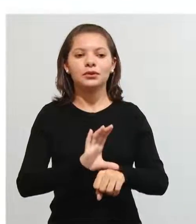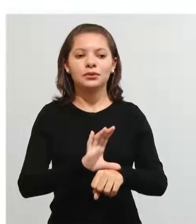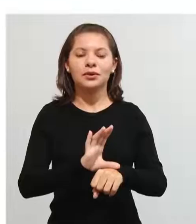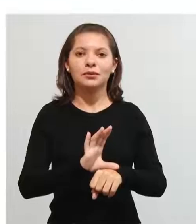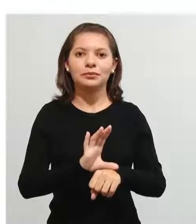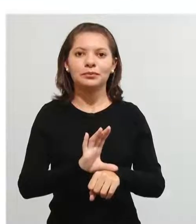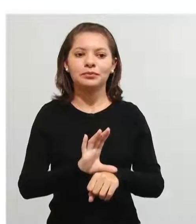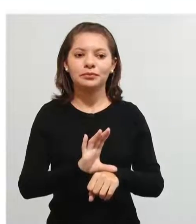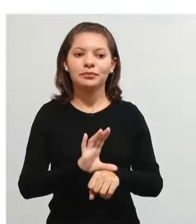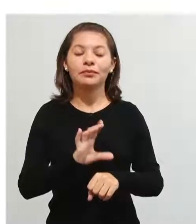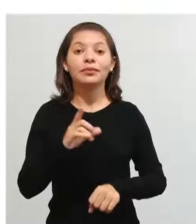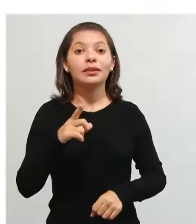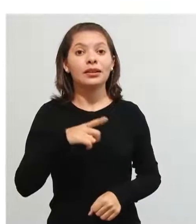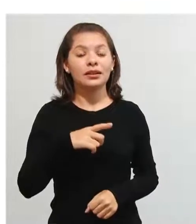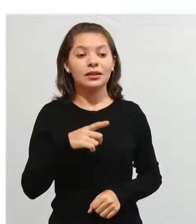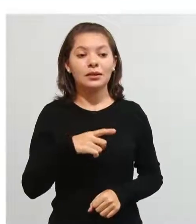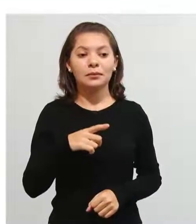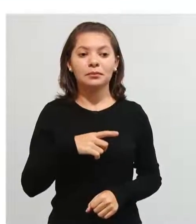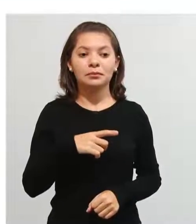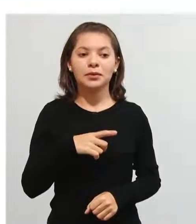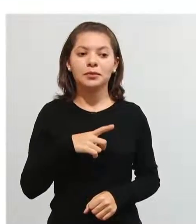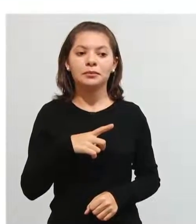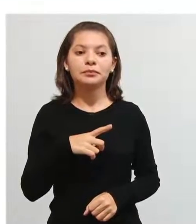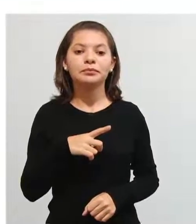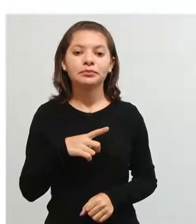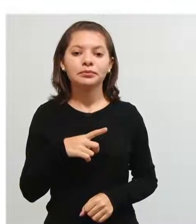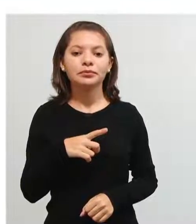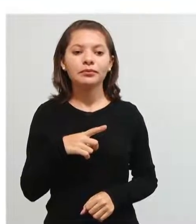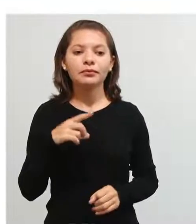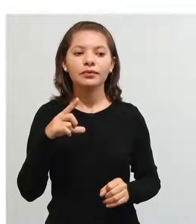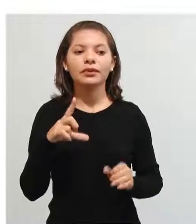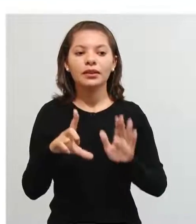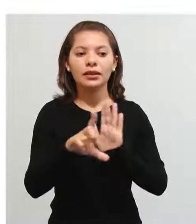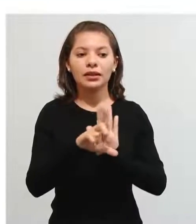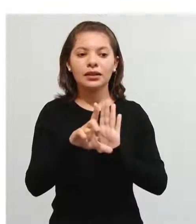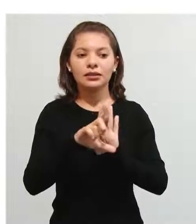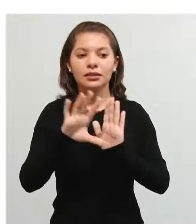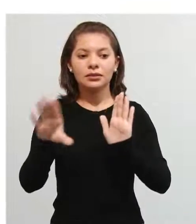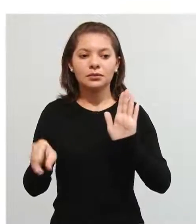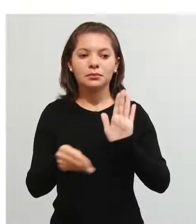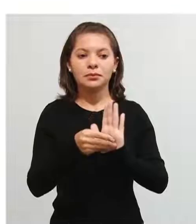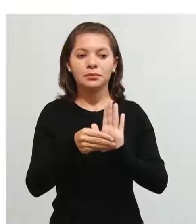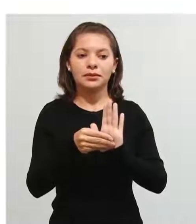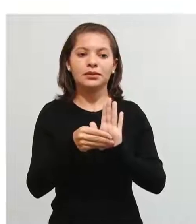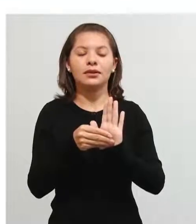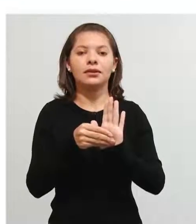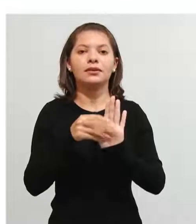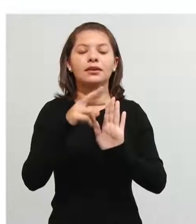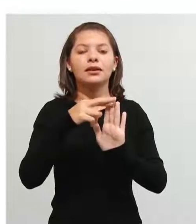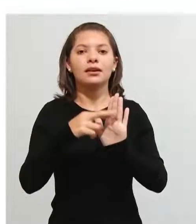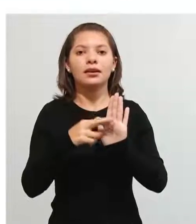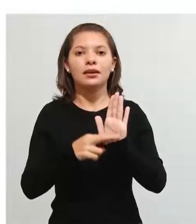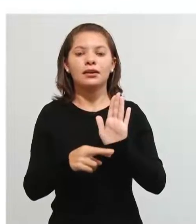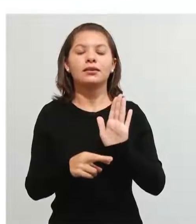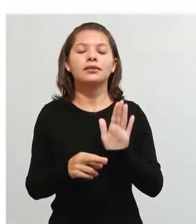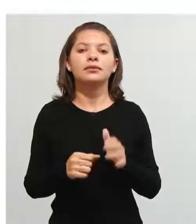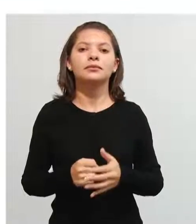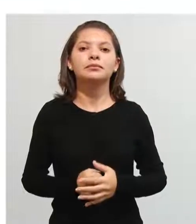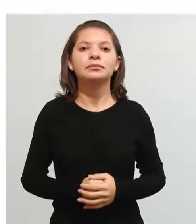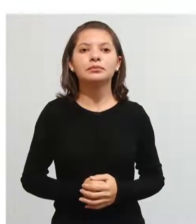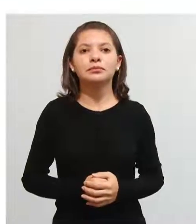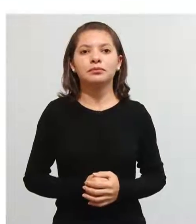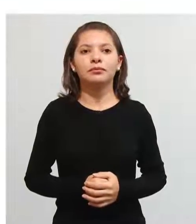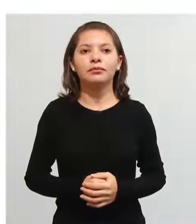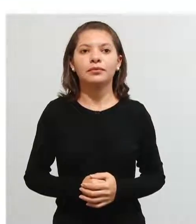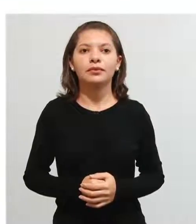Temos também, como fontes primárias, as leis complementares, em regra, as leis ordinárias. Temos também